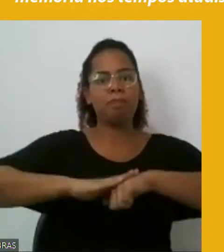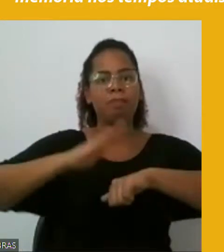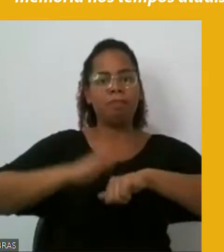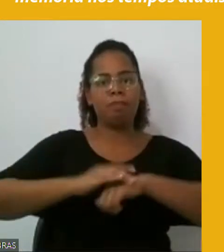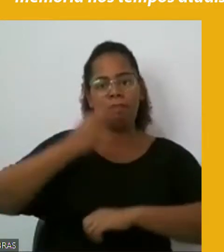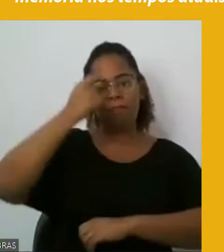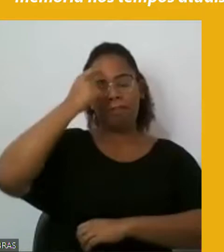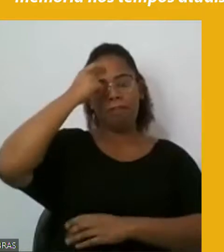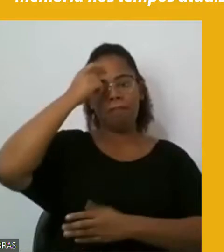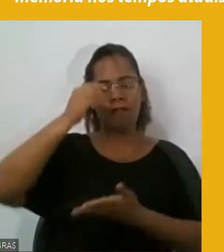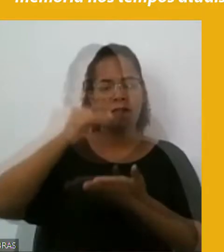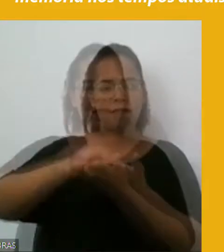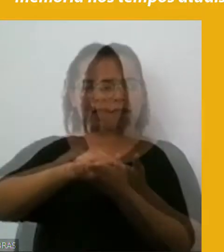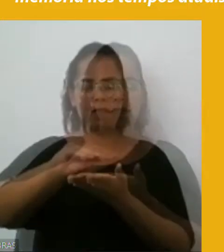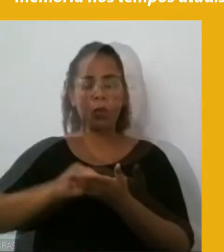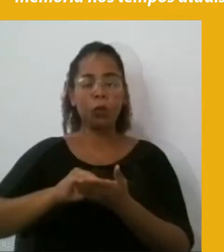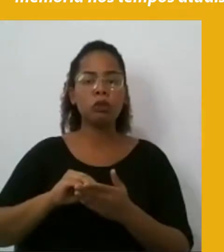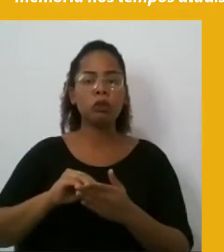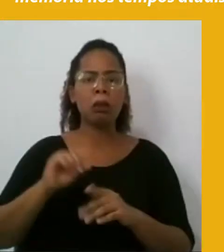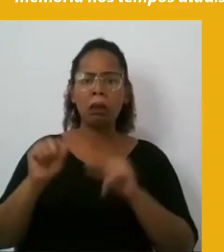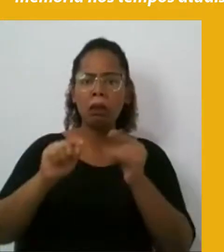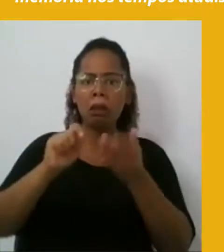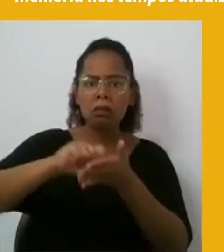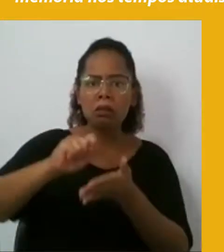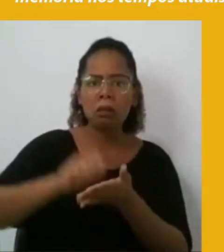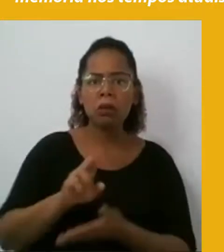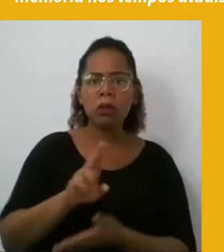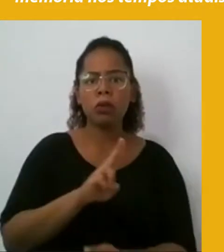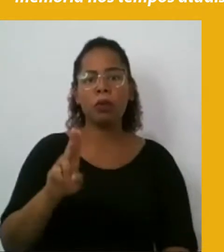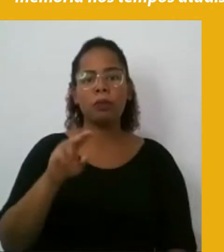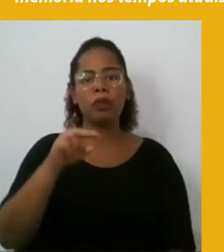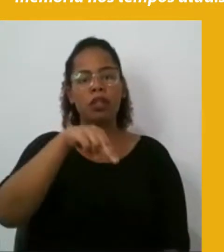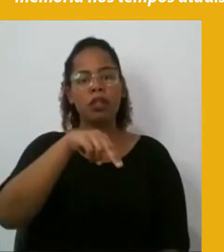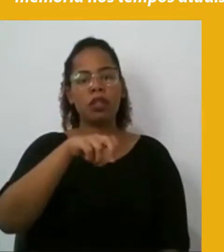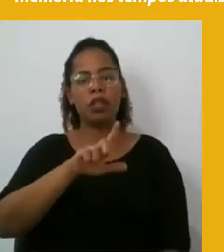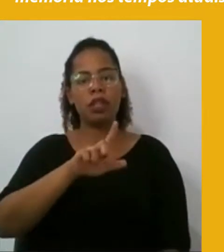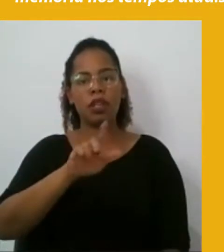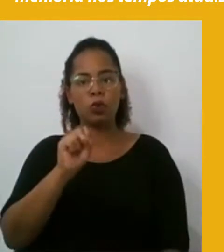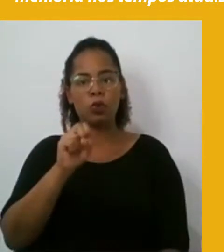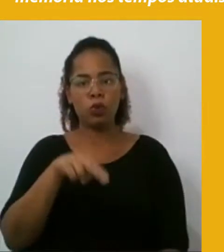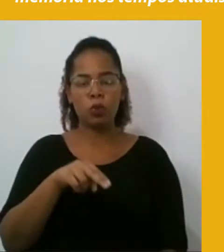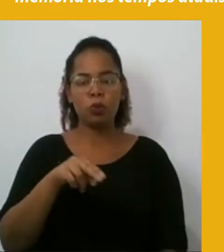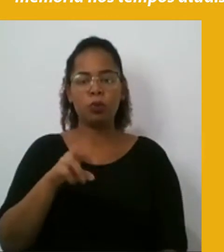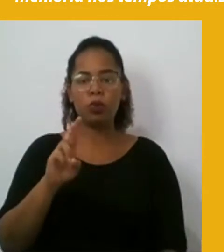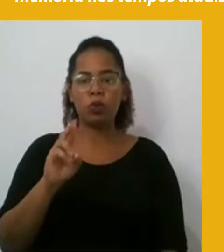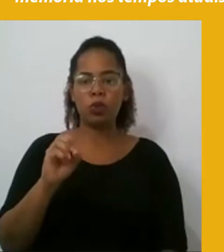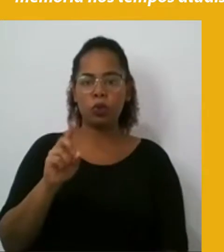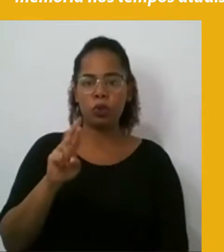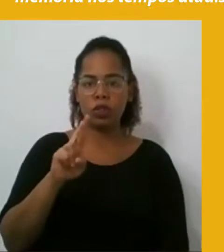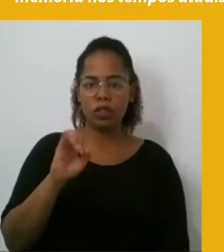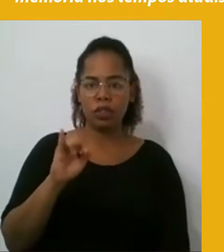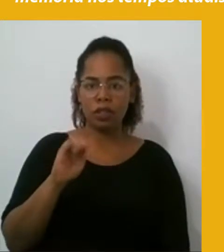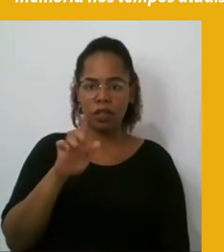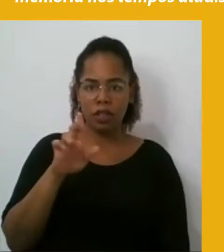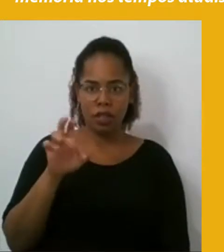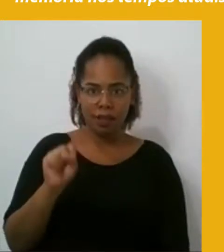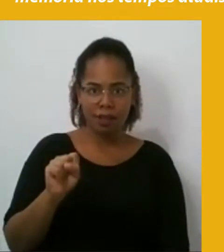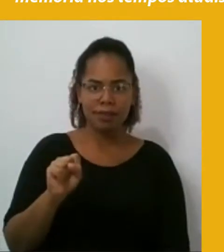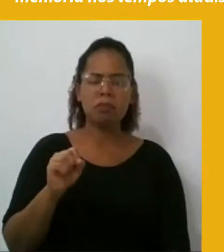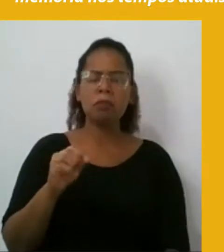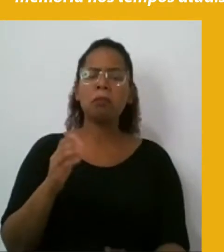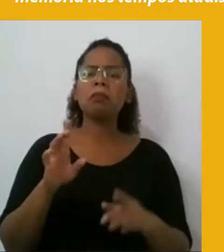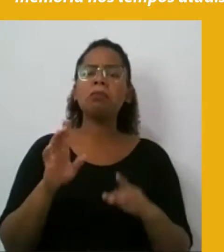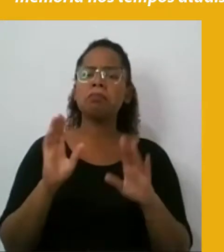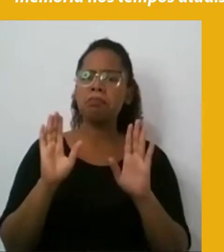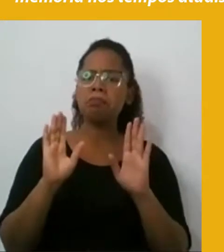Nelson Rodrigues. E aí, então, a minha pergunta é: o momento em que vivemos, que na verdade é a pergunta do Cícero,